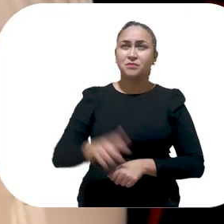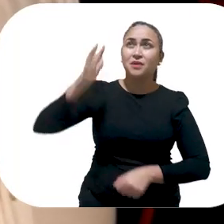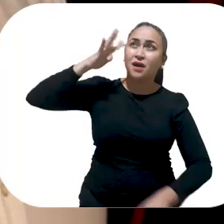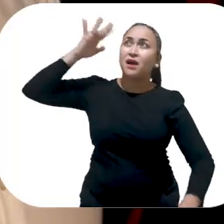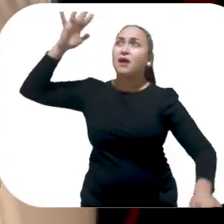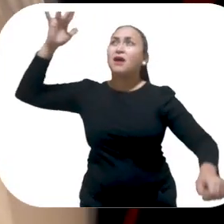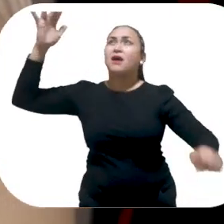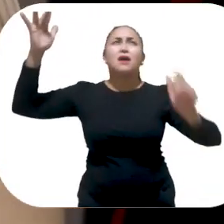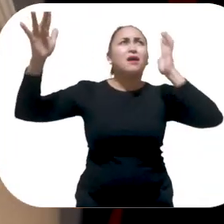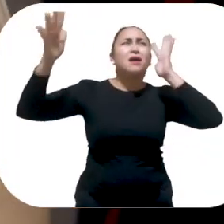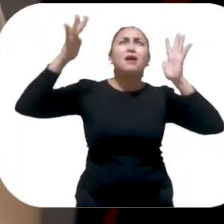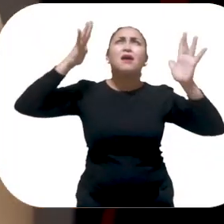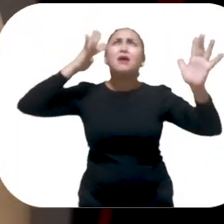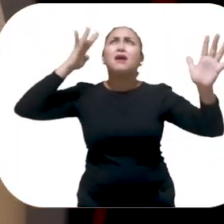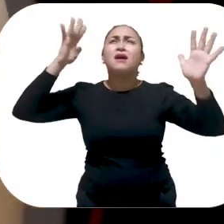Viajei!